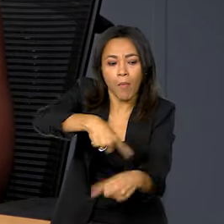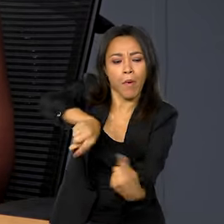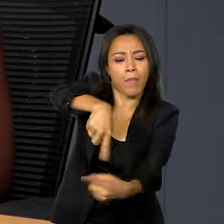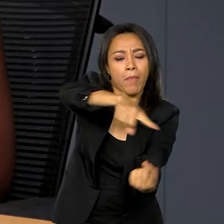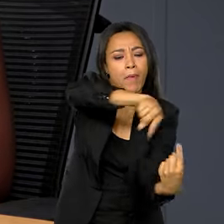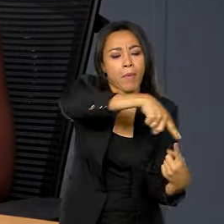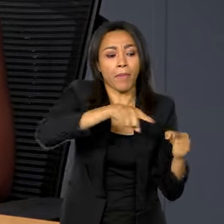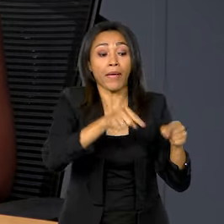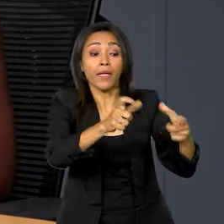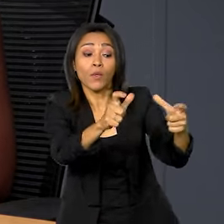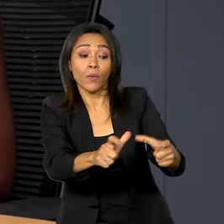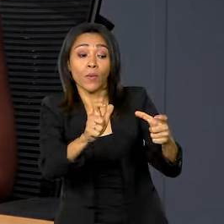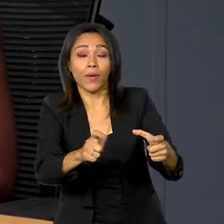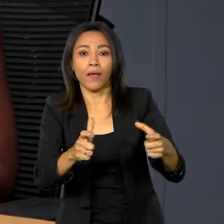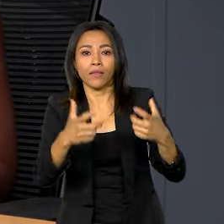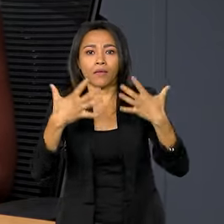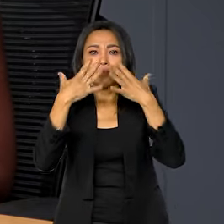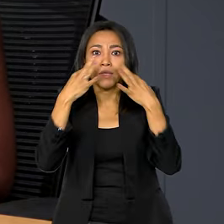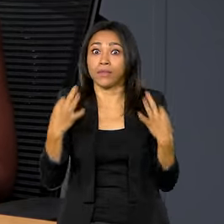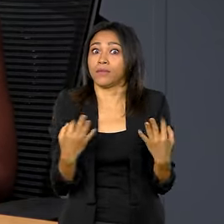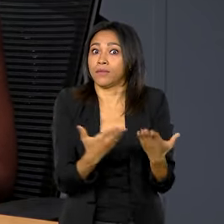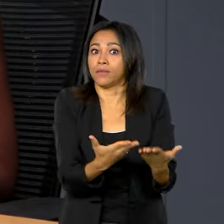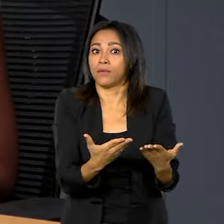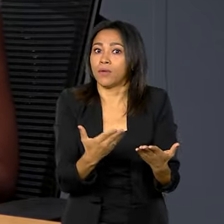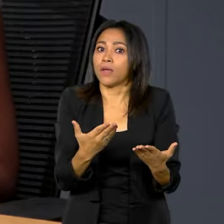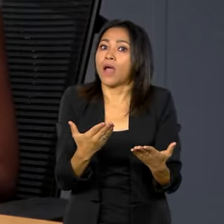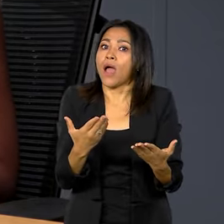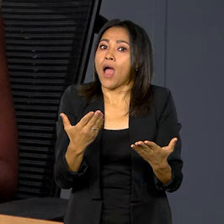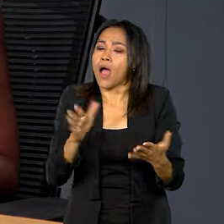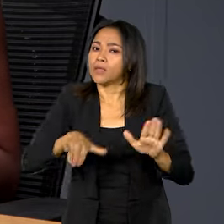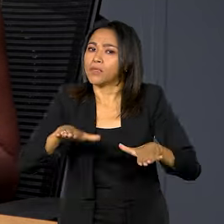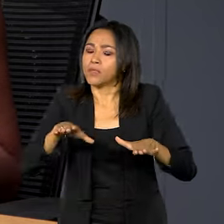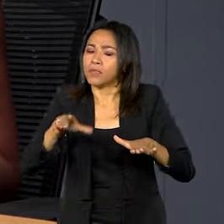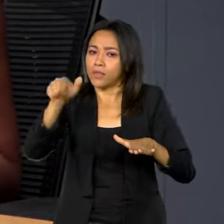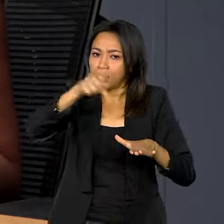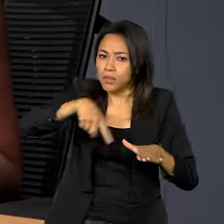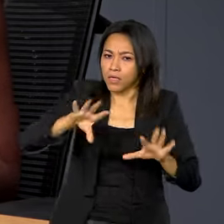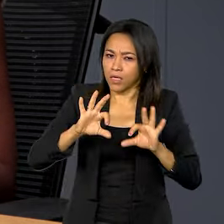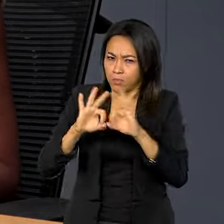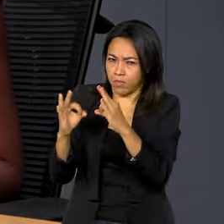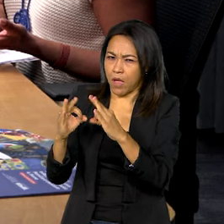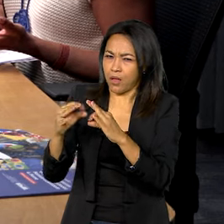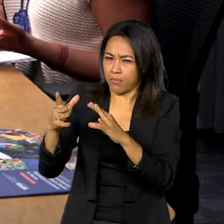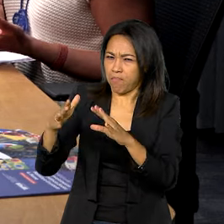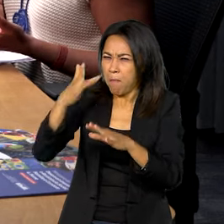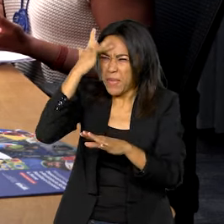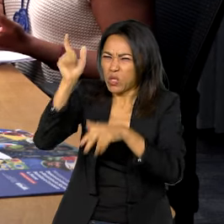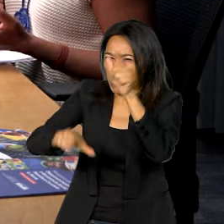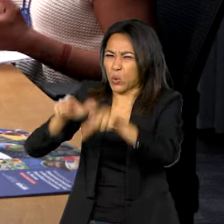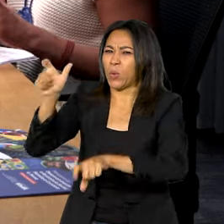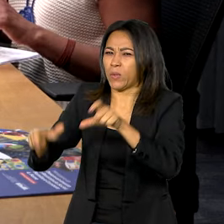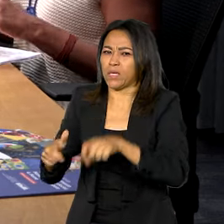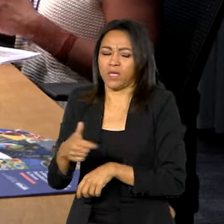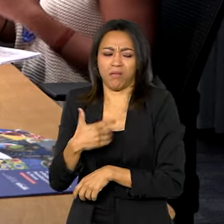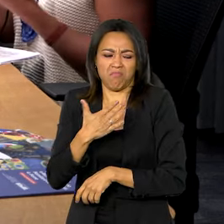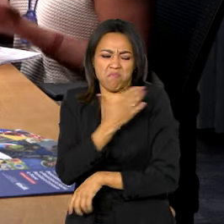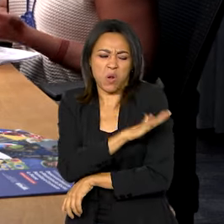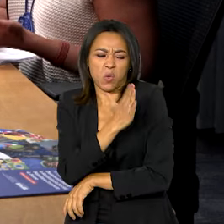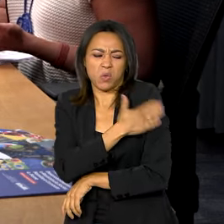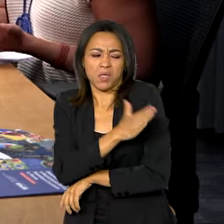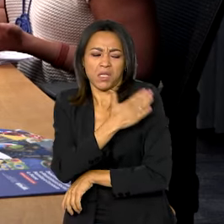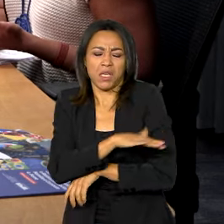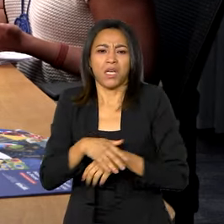então eu chamo muito atenção sabe para muitas pessoas que muitas vezes que TM preconceito em relação ao bolso família que